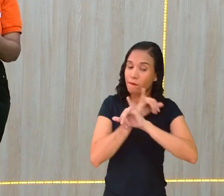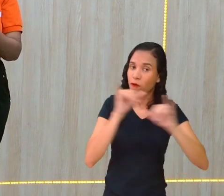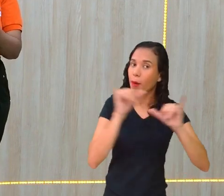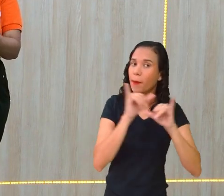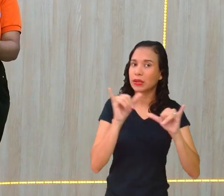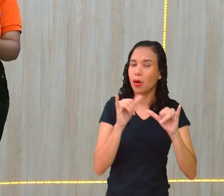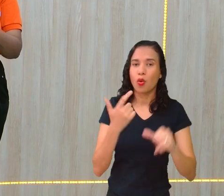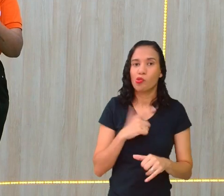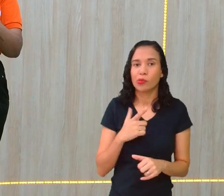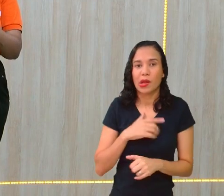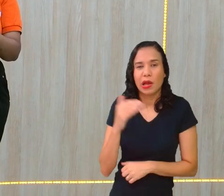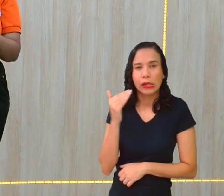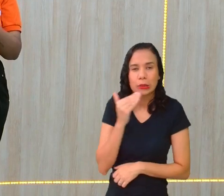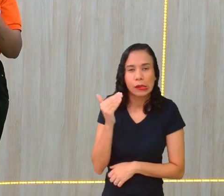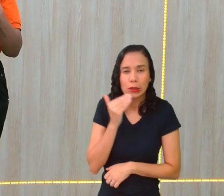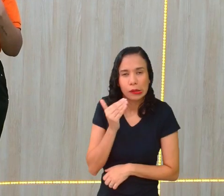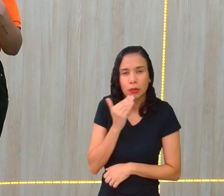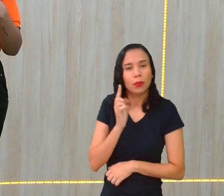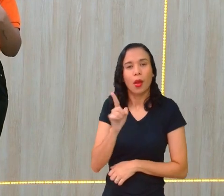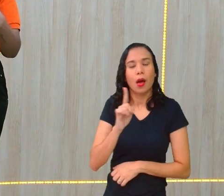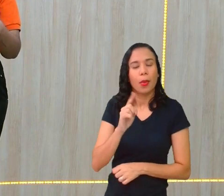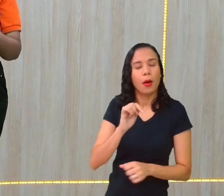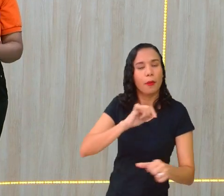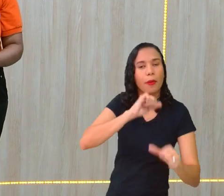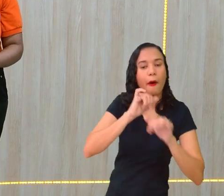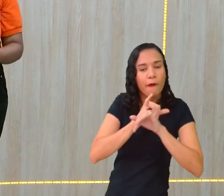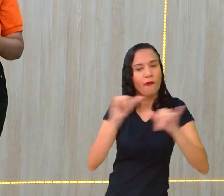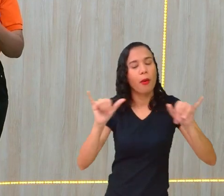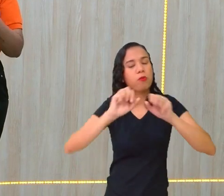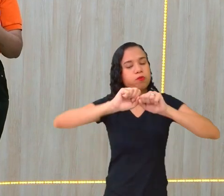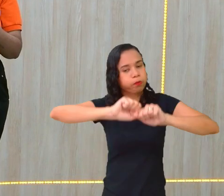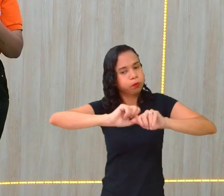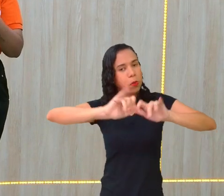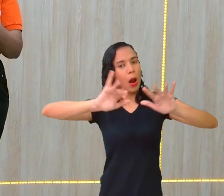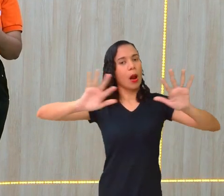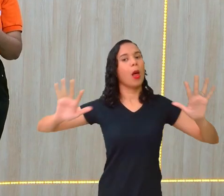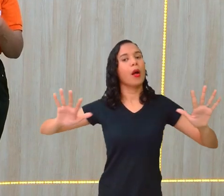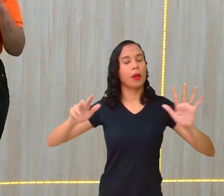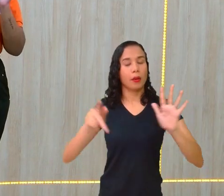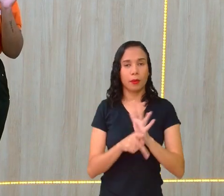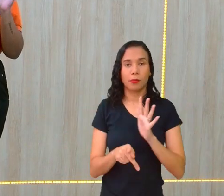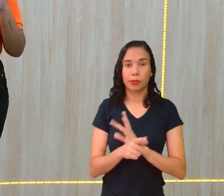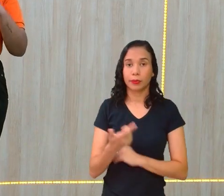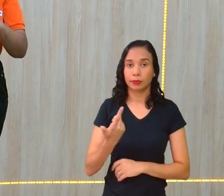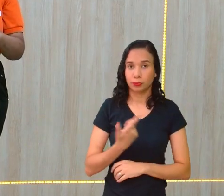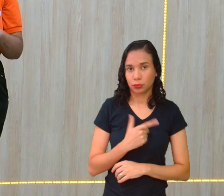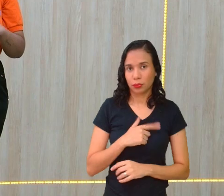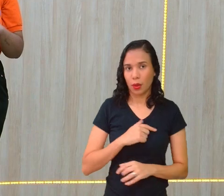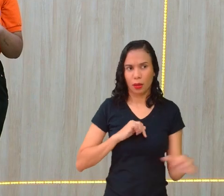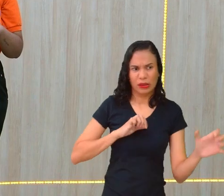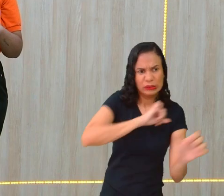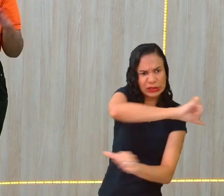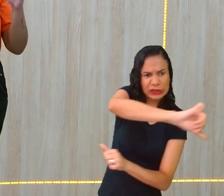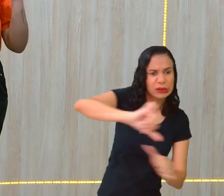sem ruído, chegue sem modificações muito graves de uma pessoa para outra, fazendo com